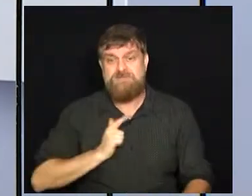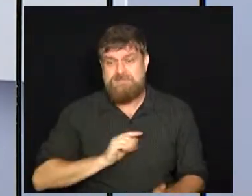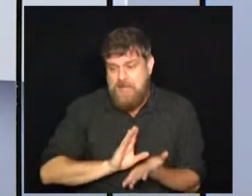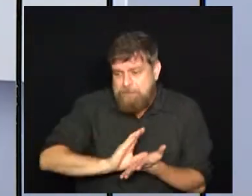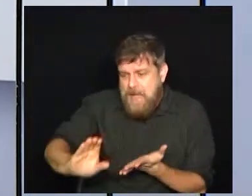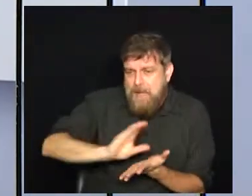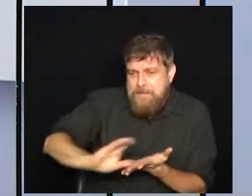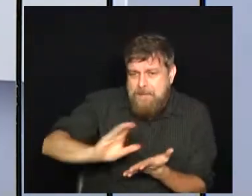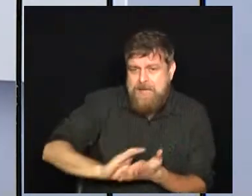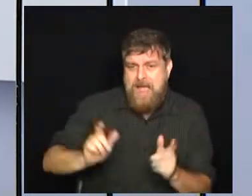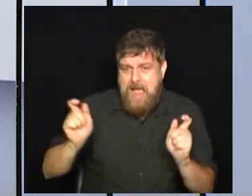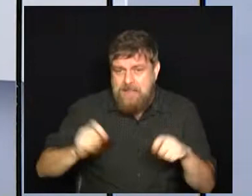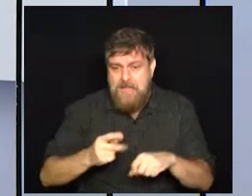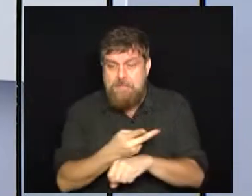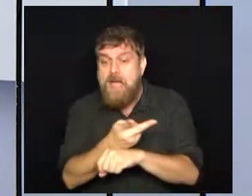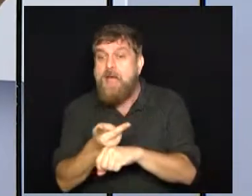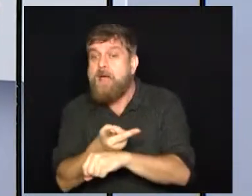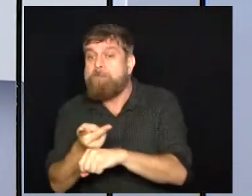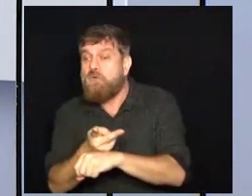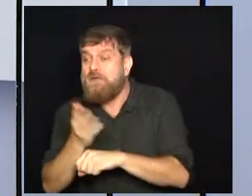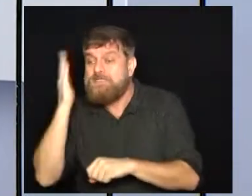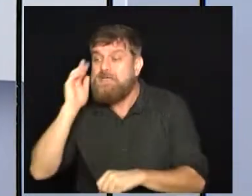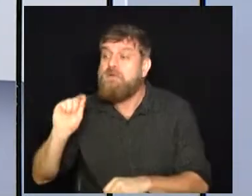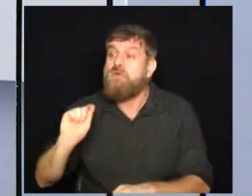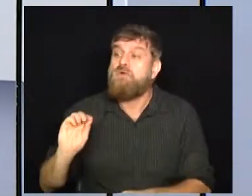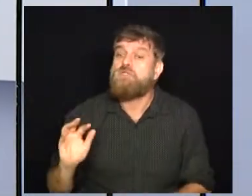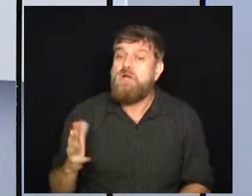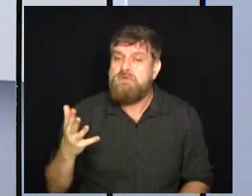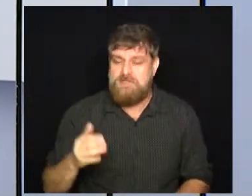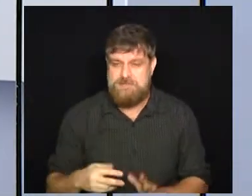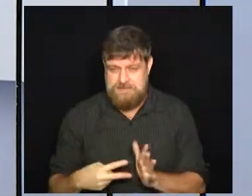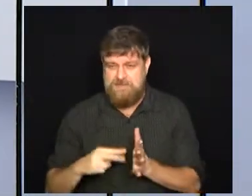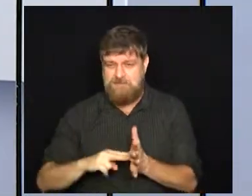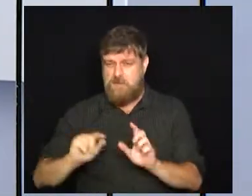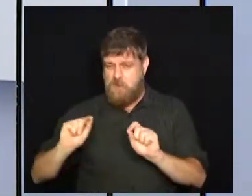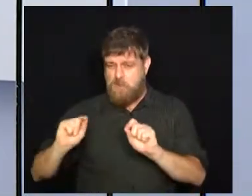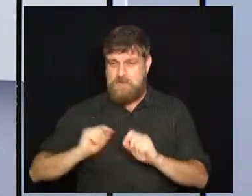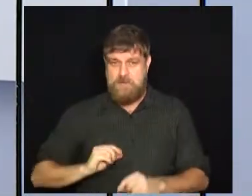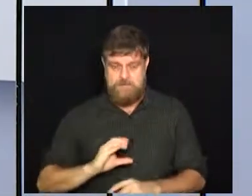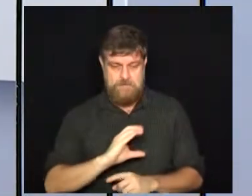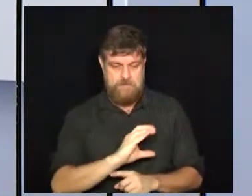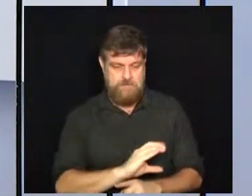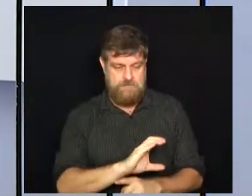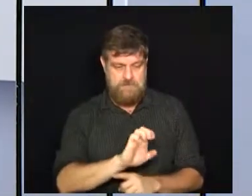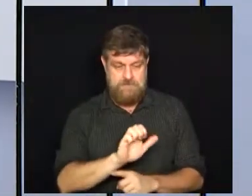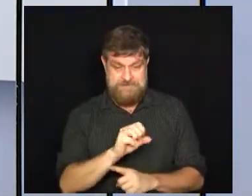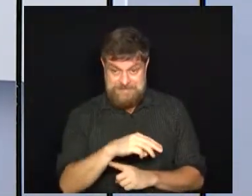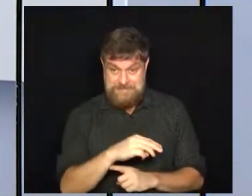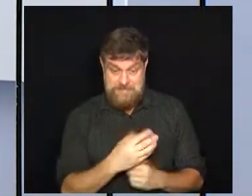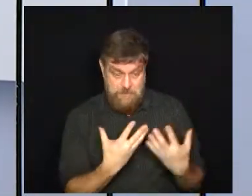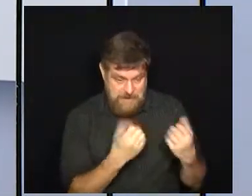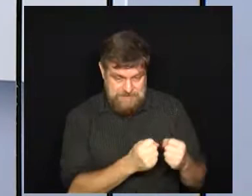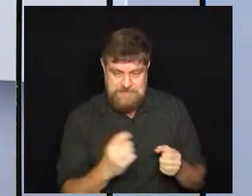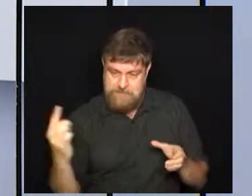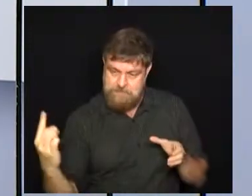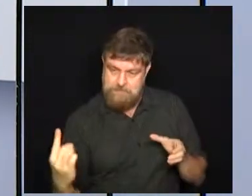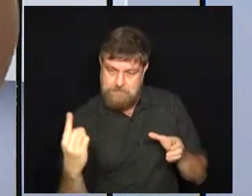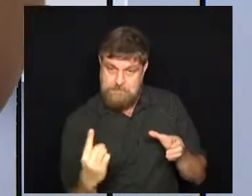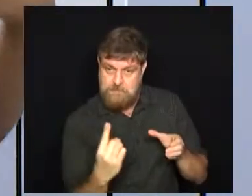investimento, poderia fazer busca ativa. Busca ativa porque o SEAMO ele recebe quem procura, mas você poderia